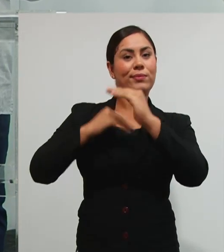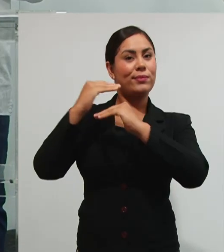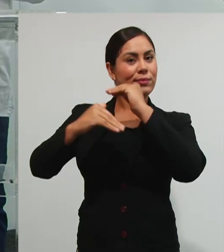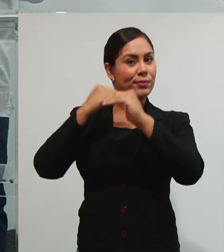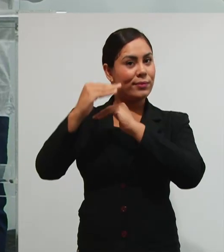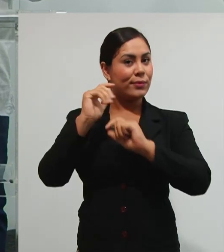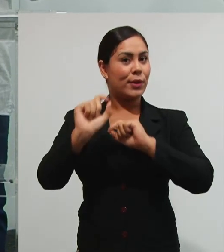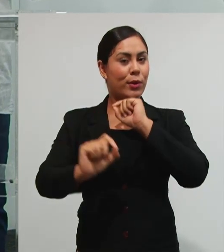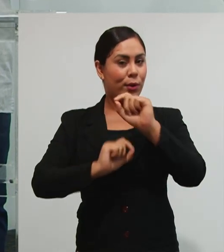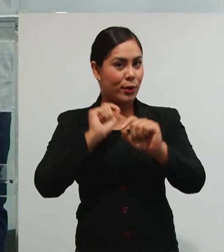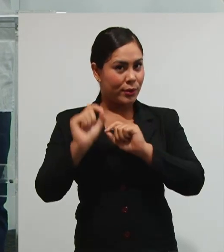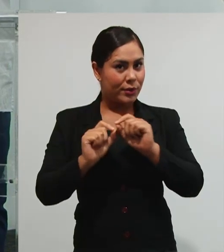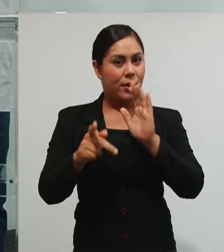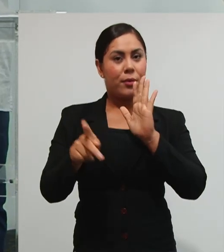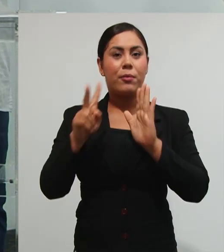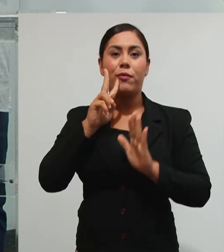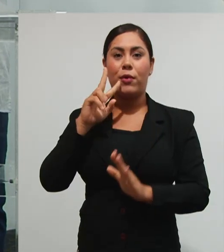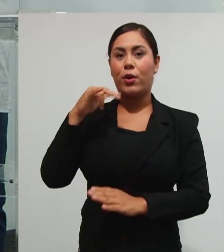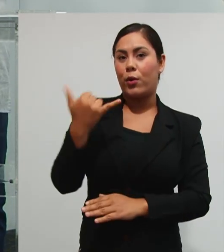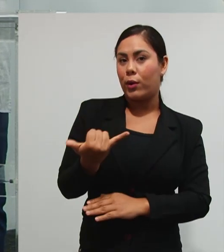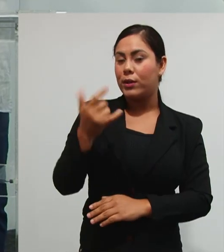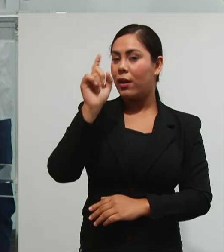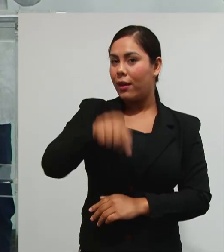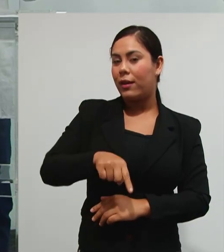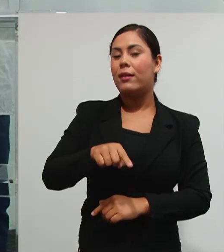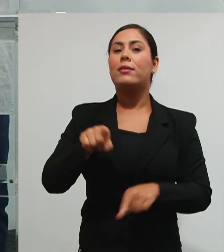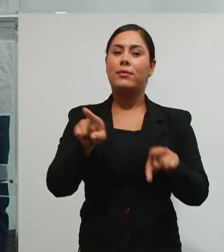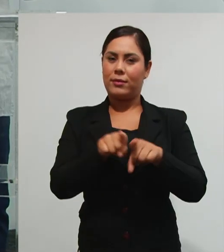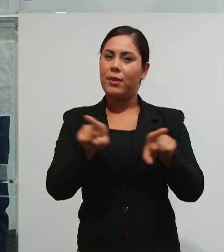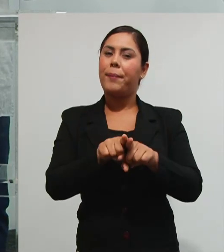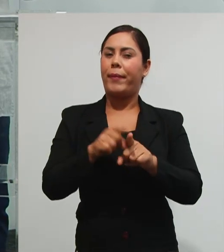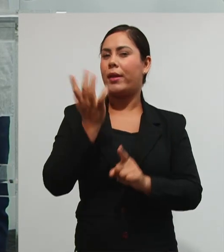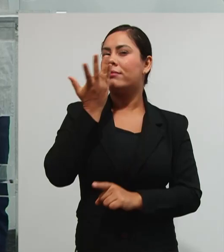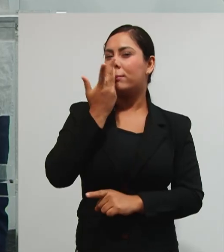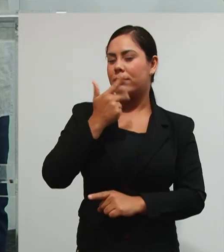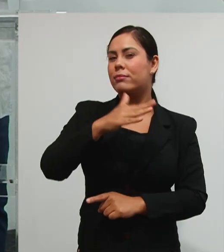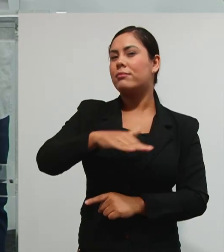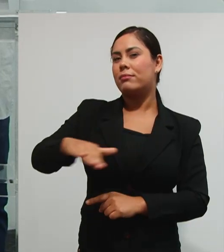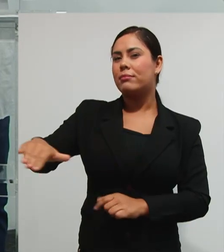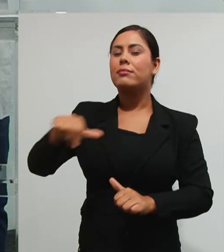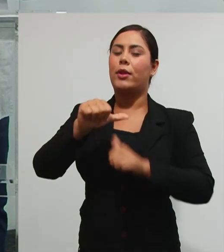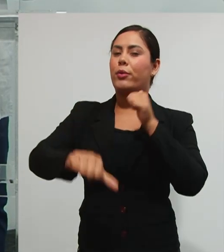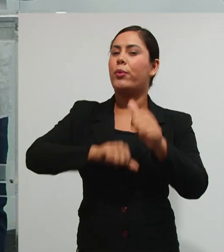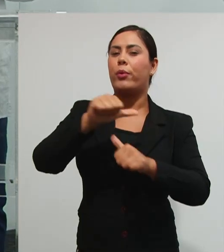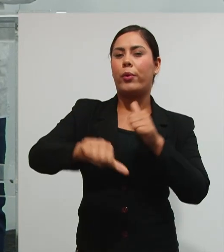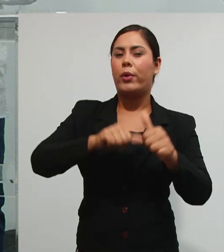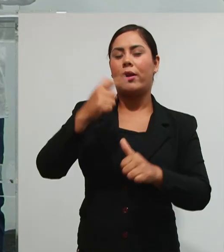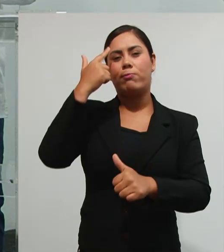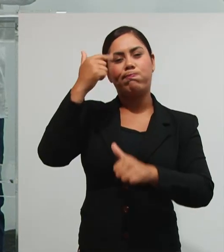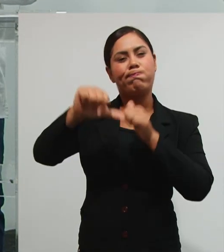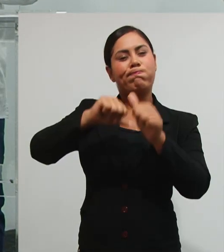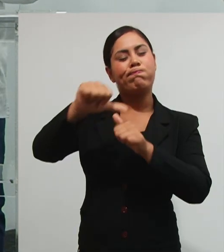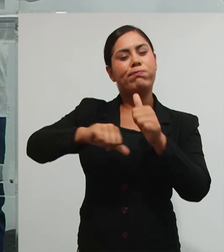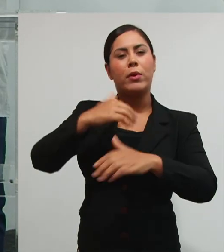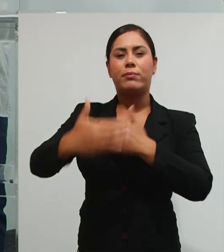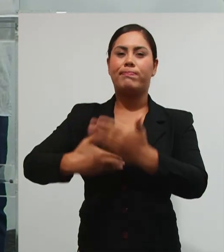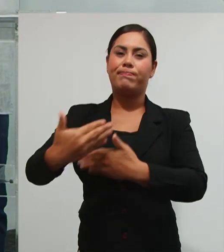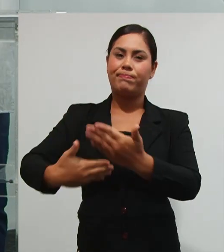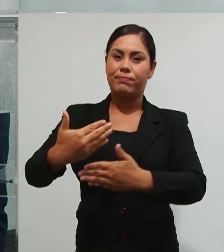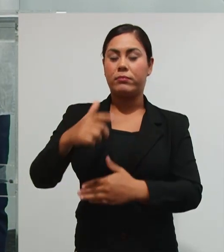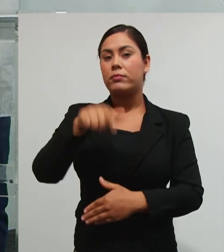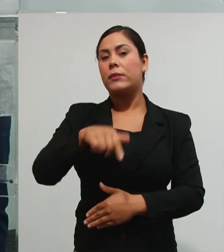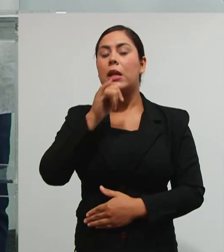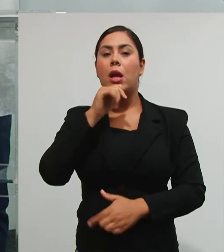socioconstrutivista de Vygotsky, elas também são crianças que mudam o tempo inteiro. Eu